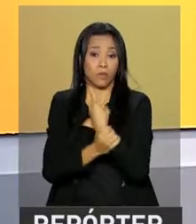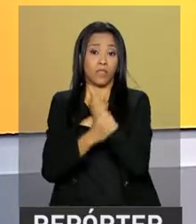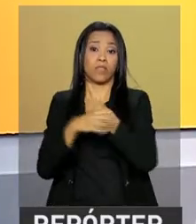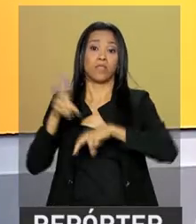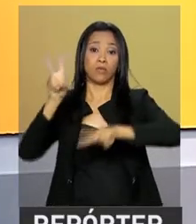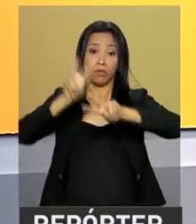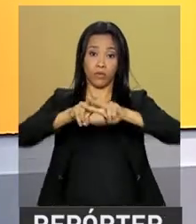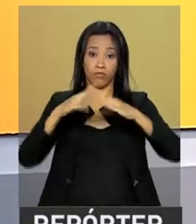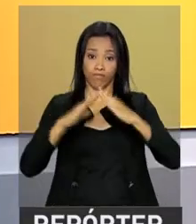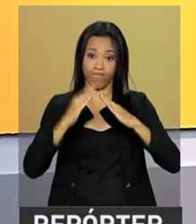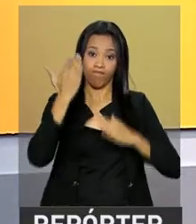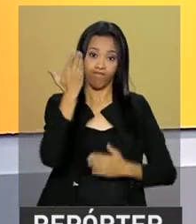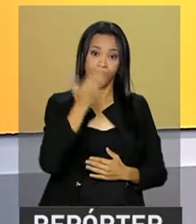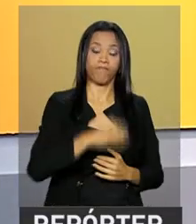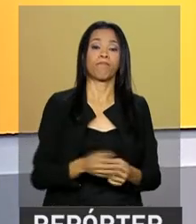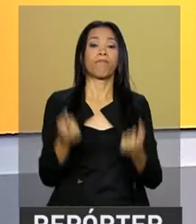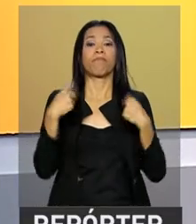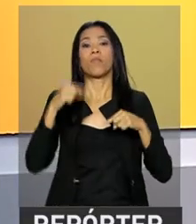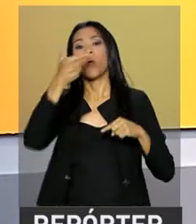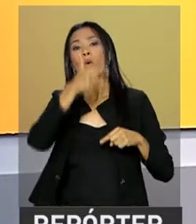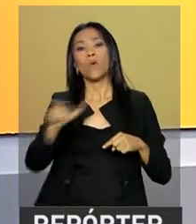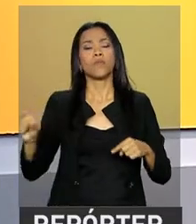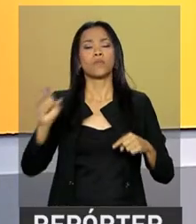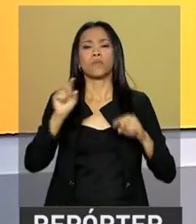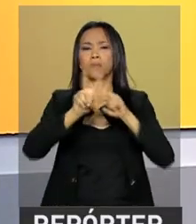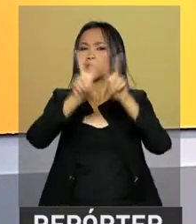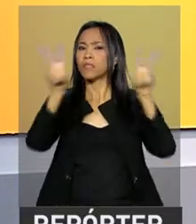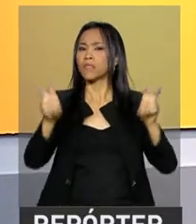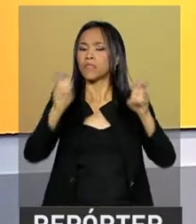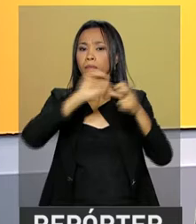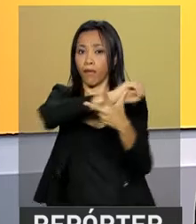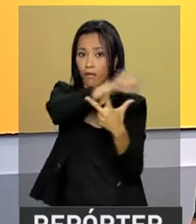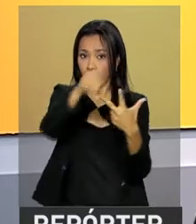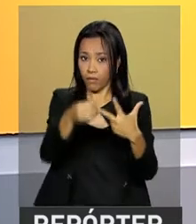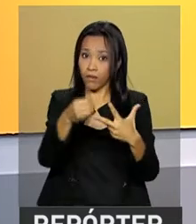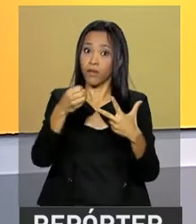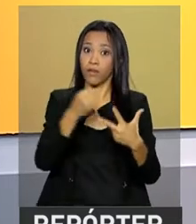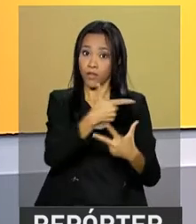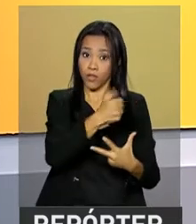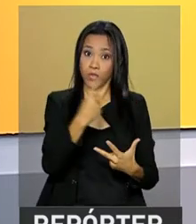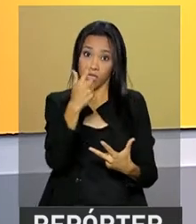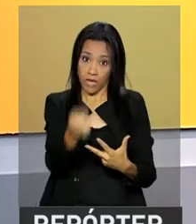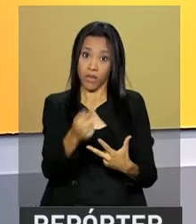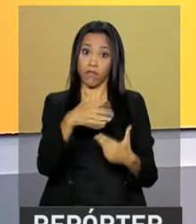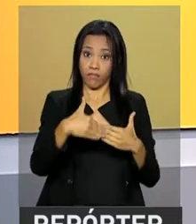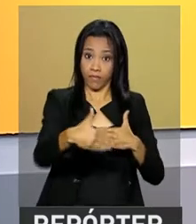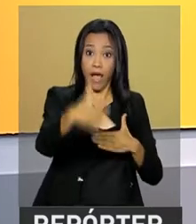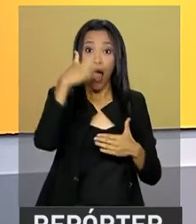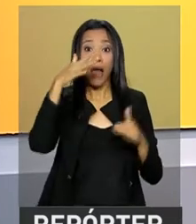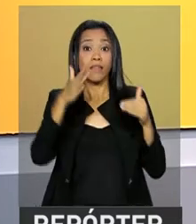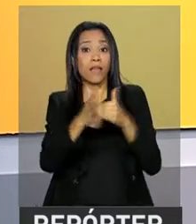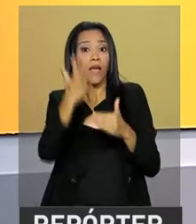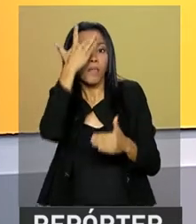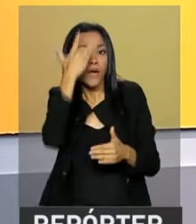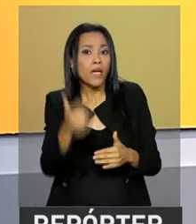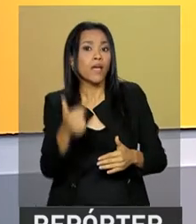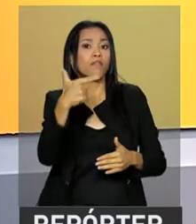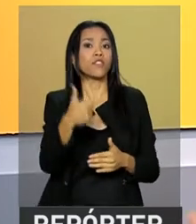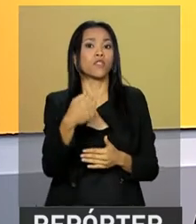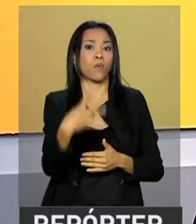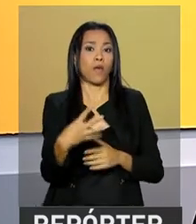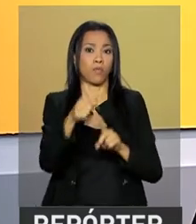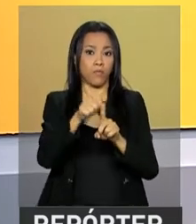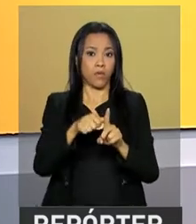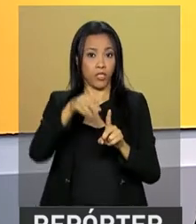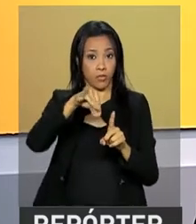agora os candidatos que vão fazer o enem 2007 têm até amanhã dia 24 de maio para pagar a